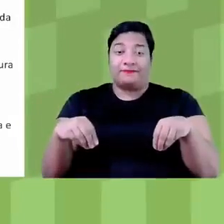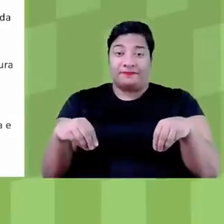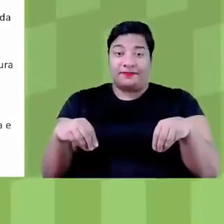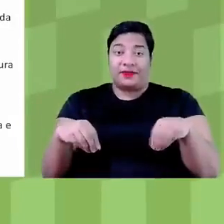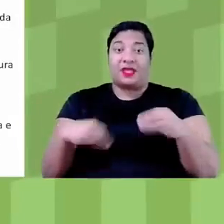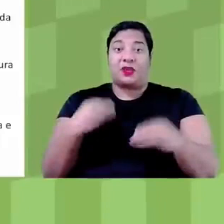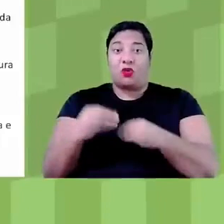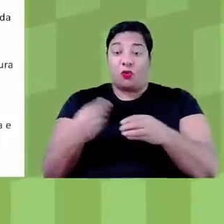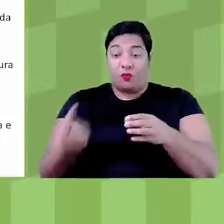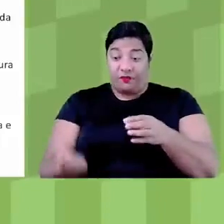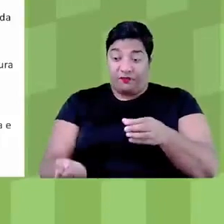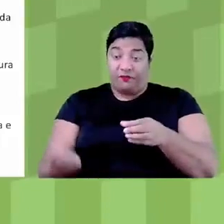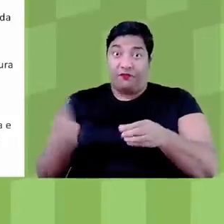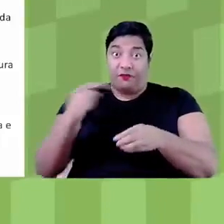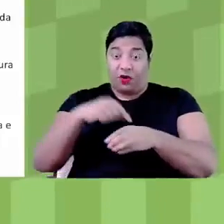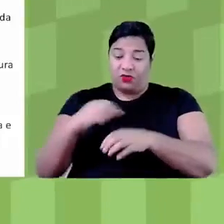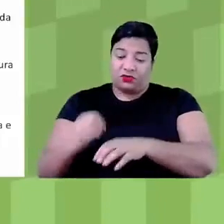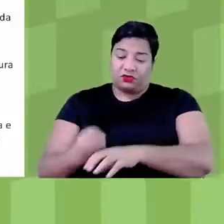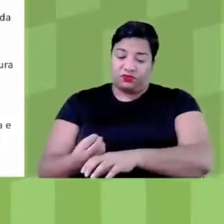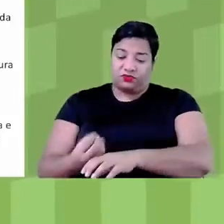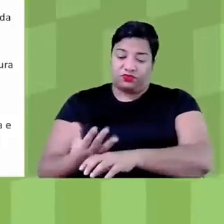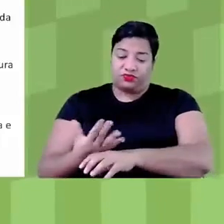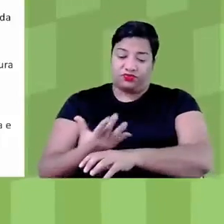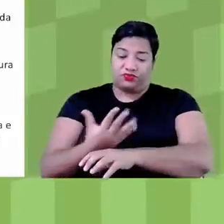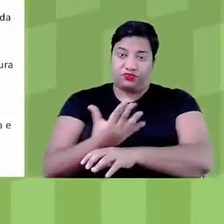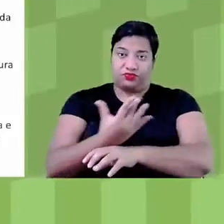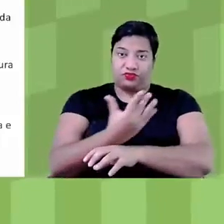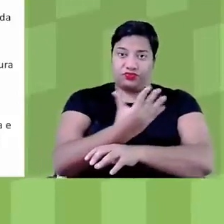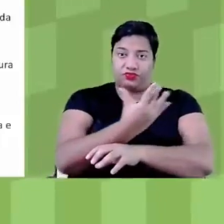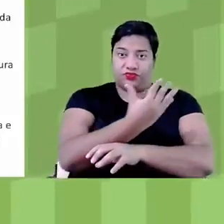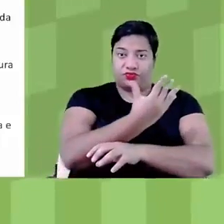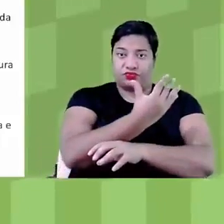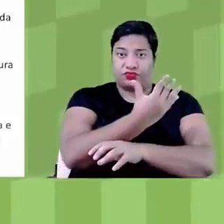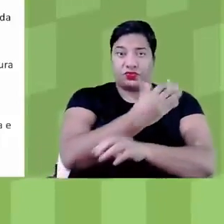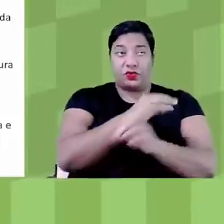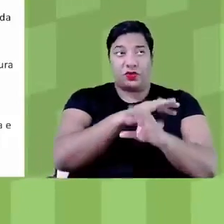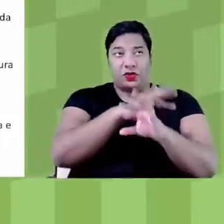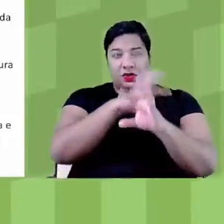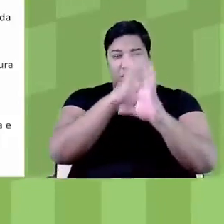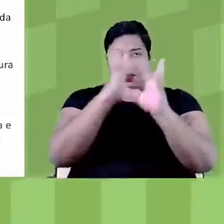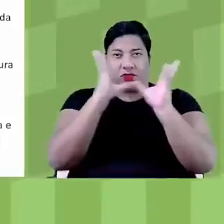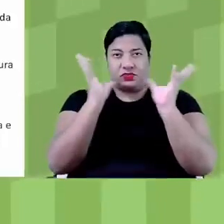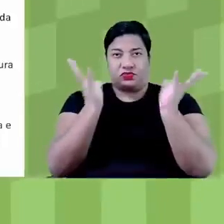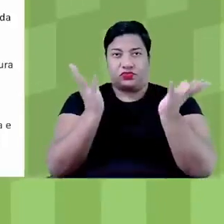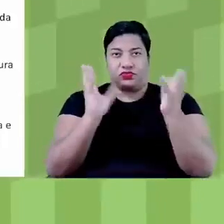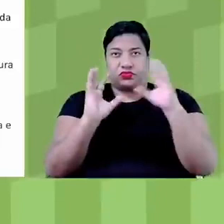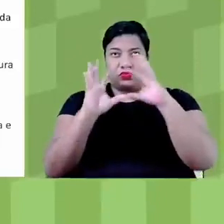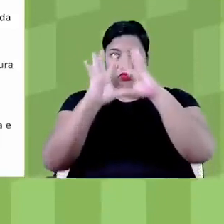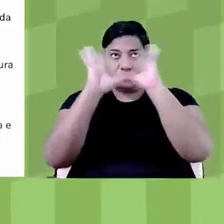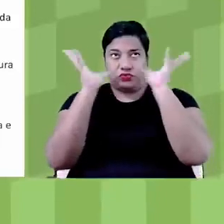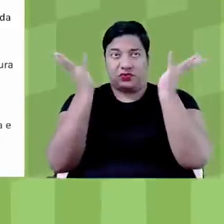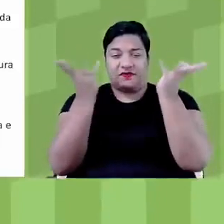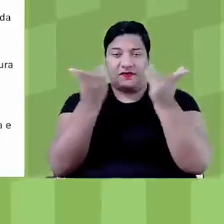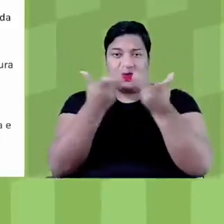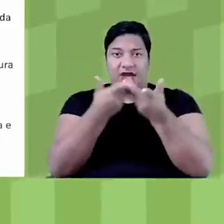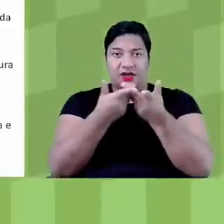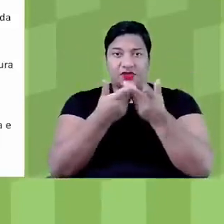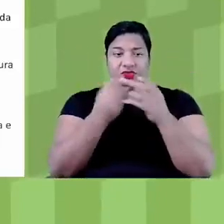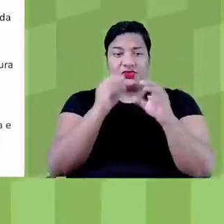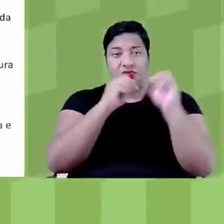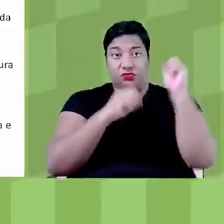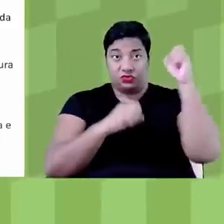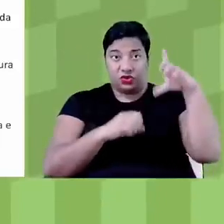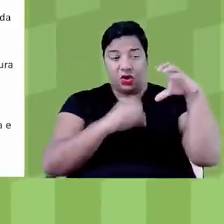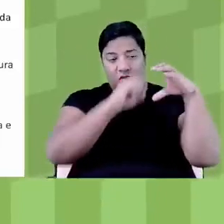de volta, sendo uma parte indo para o espaço sideral e uma parte bate na camada de gases